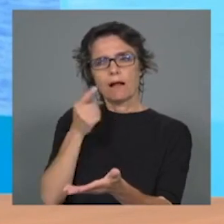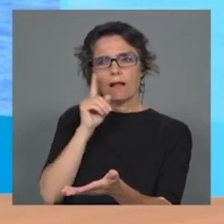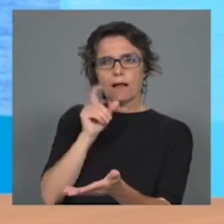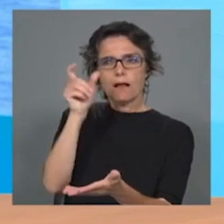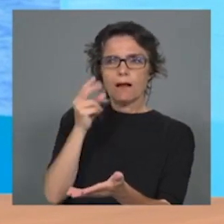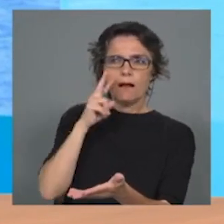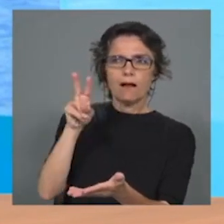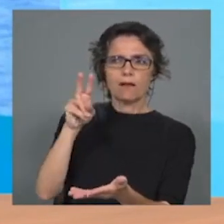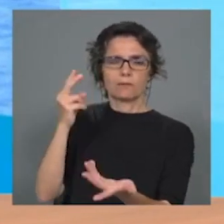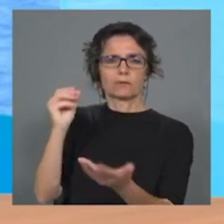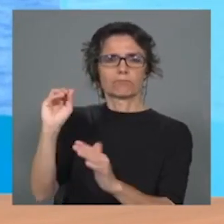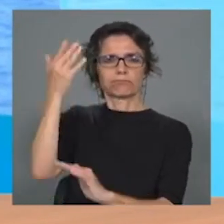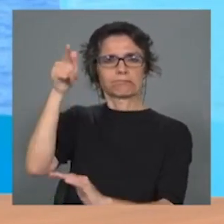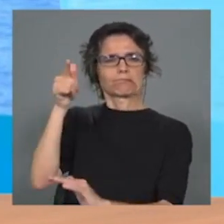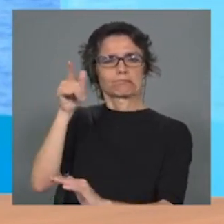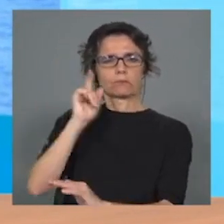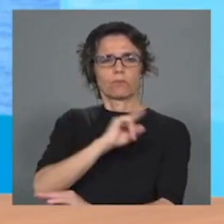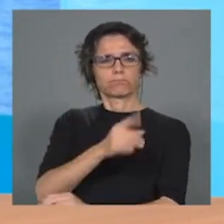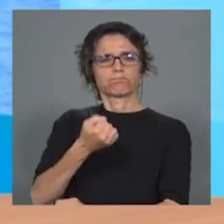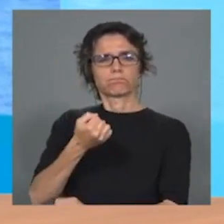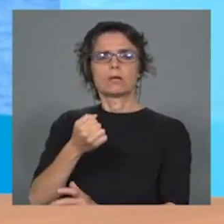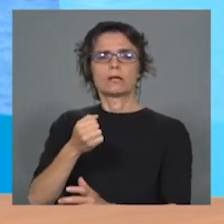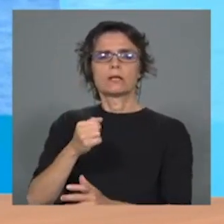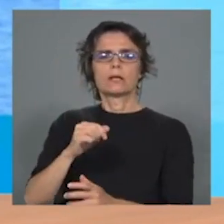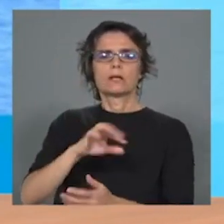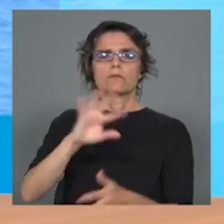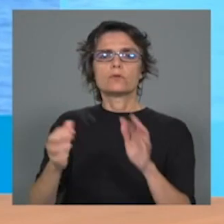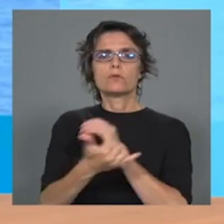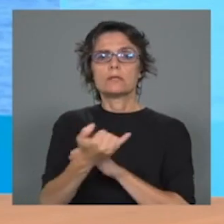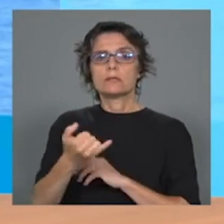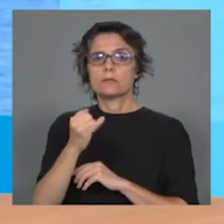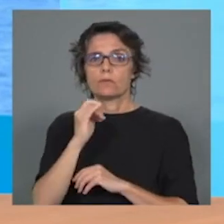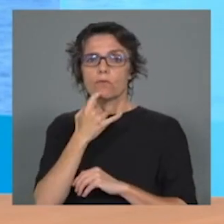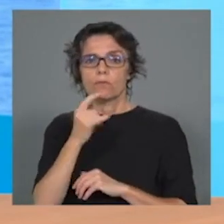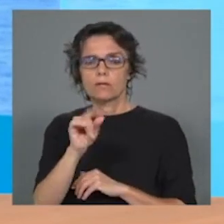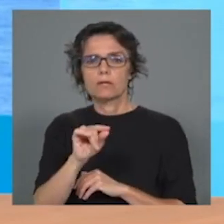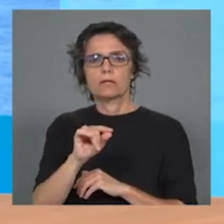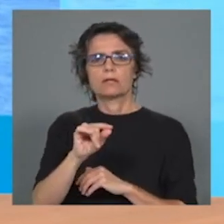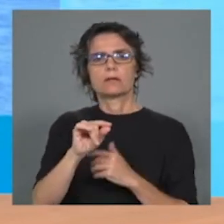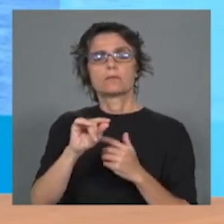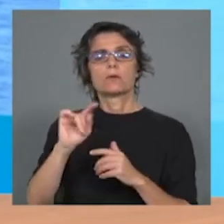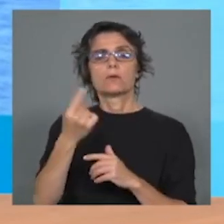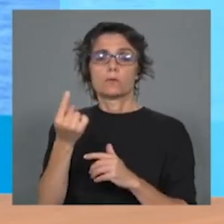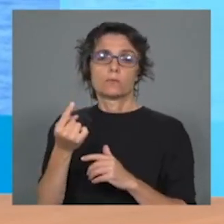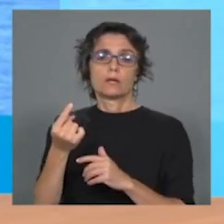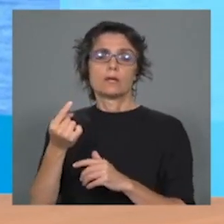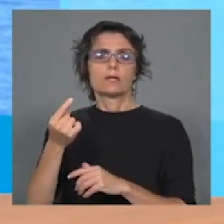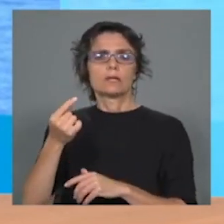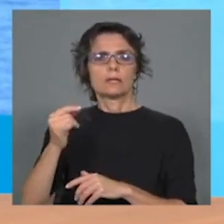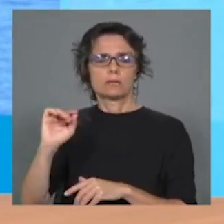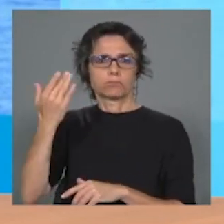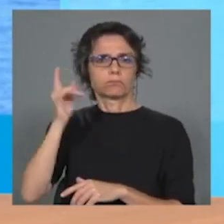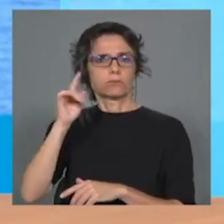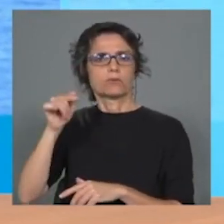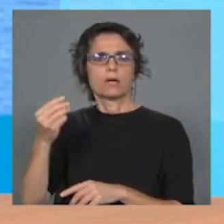do 25 de Abril, uma das protagonistas da implementação do Concílio Vaticano II em Portugal e no